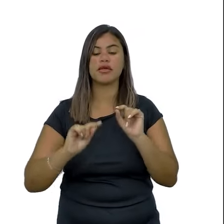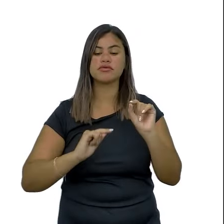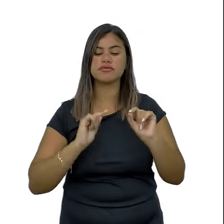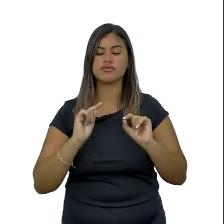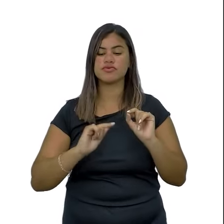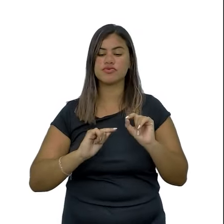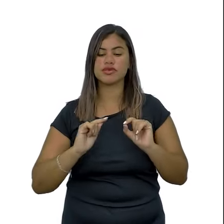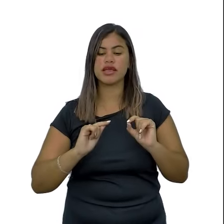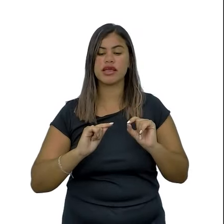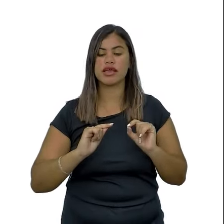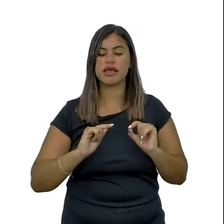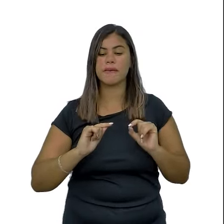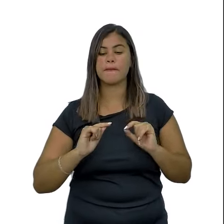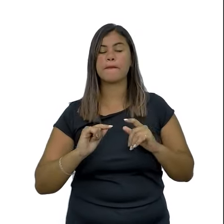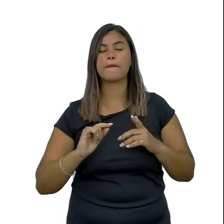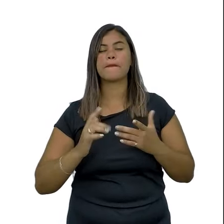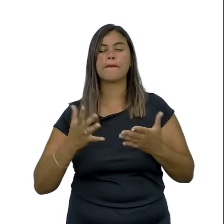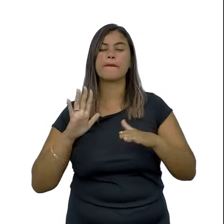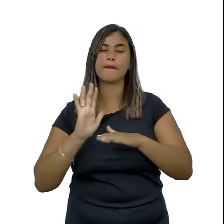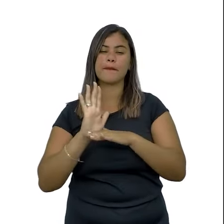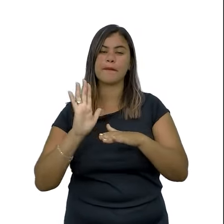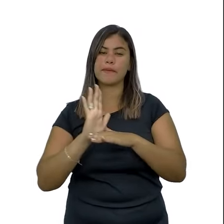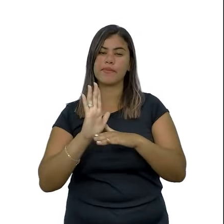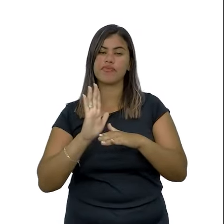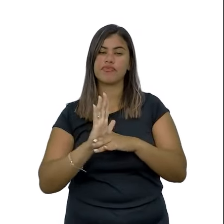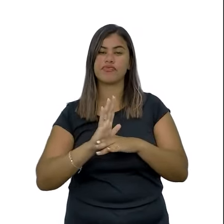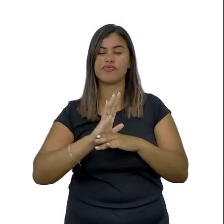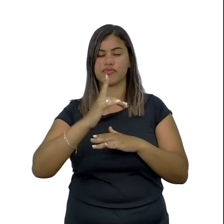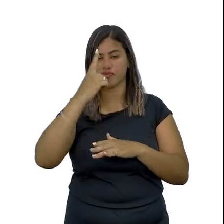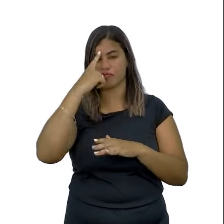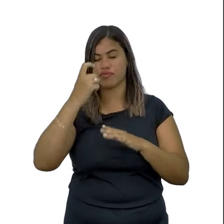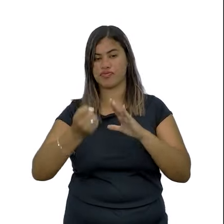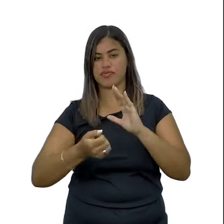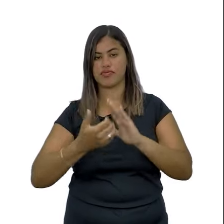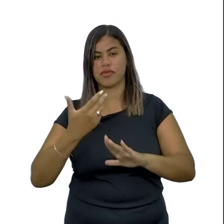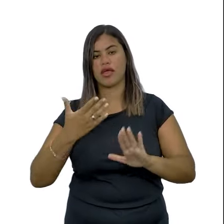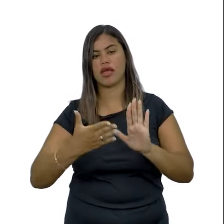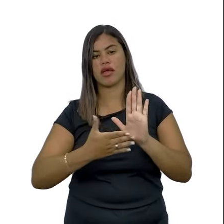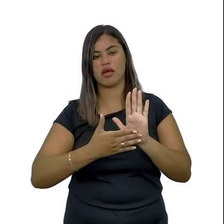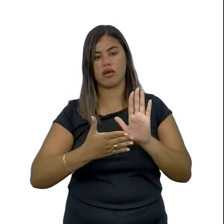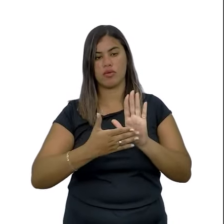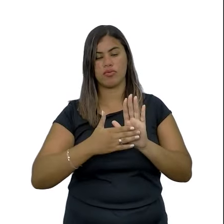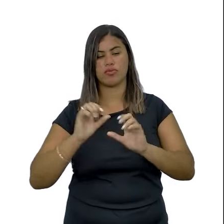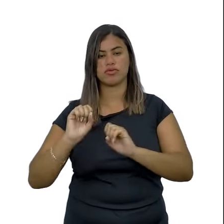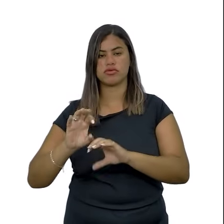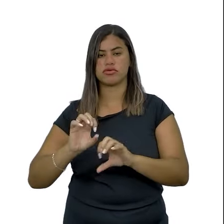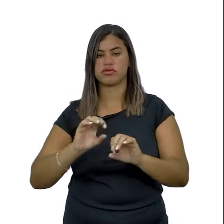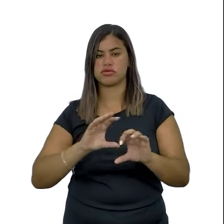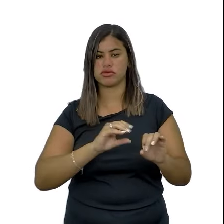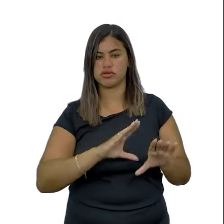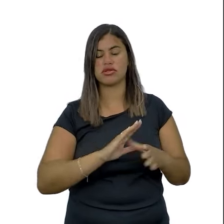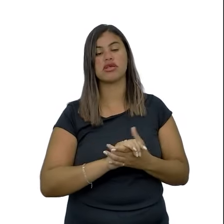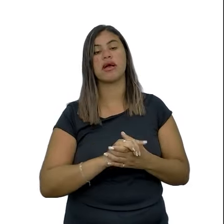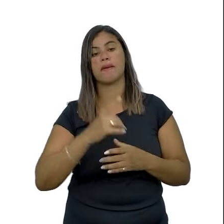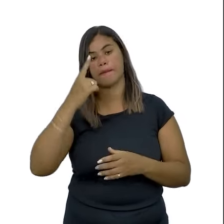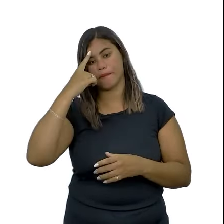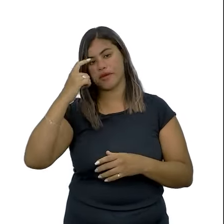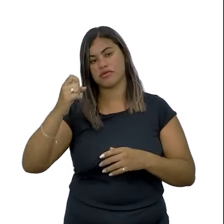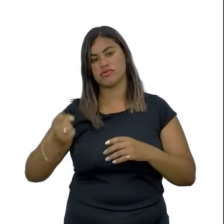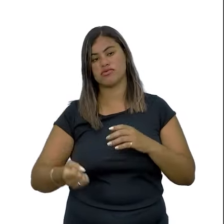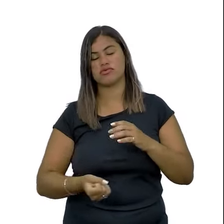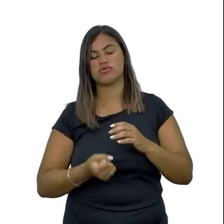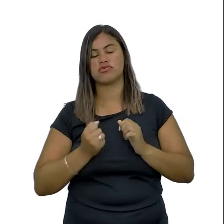de contribuir com a elaboração de propostas de ensino, de plano de